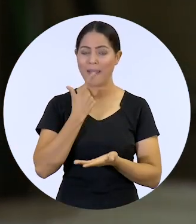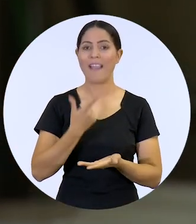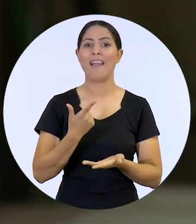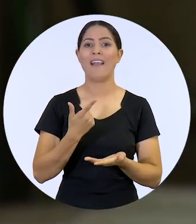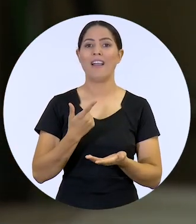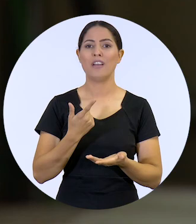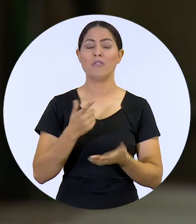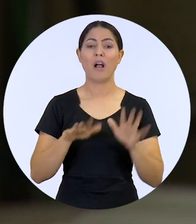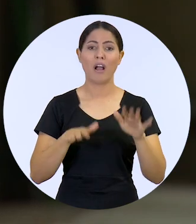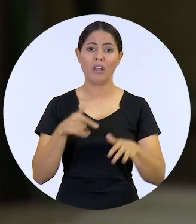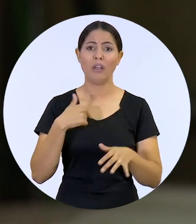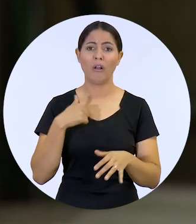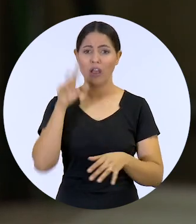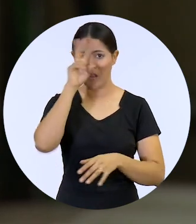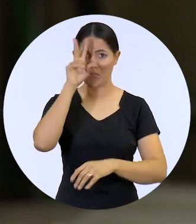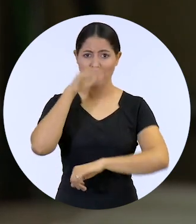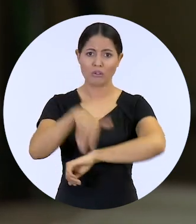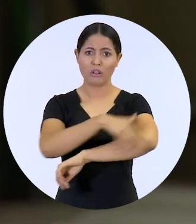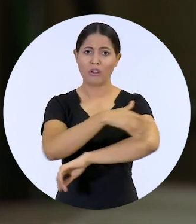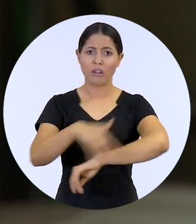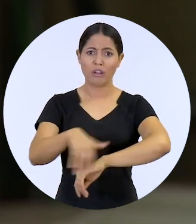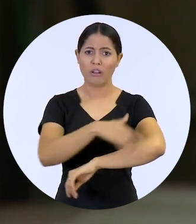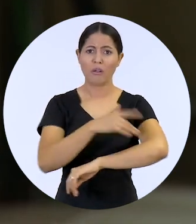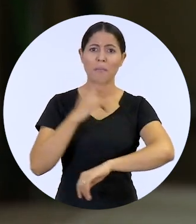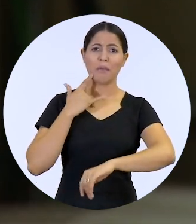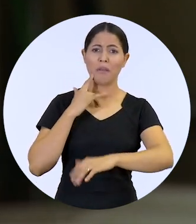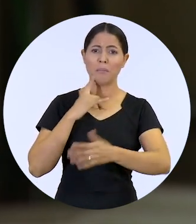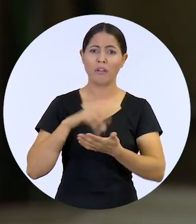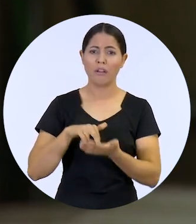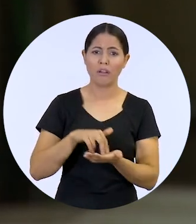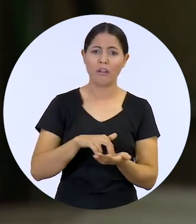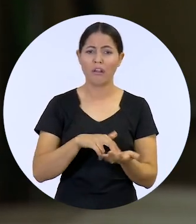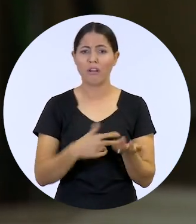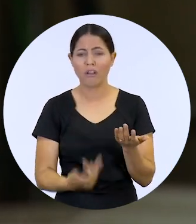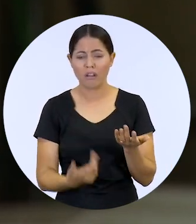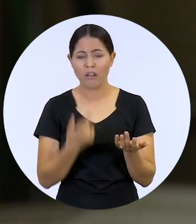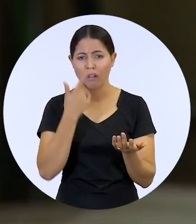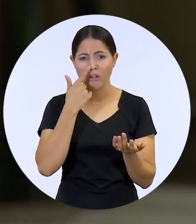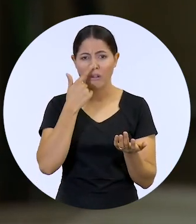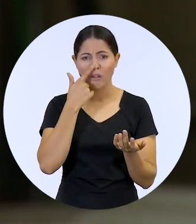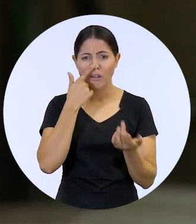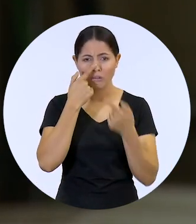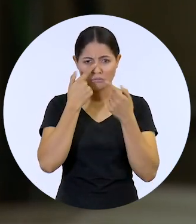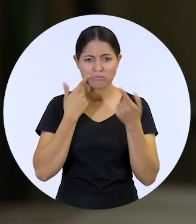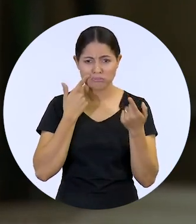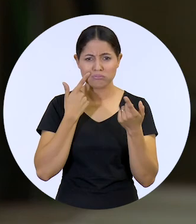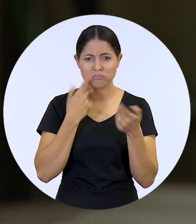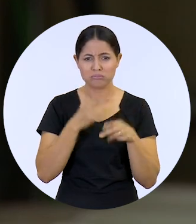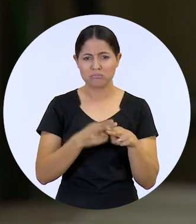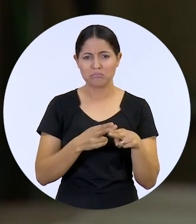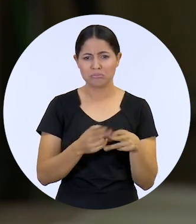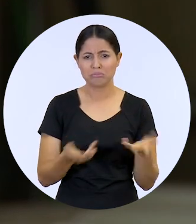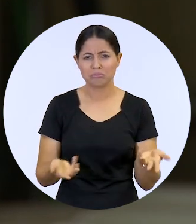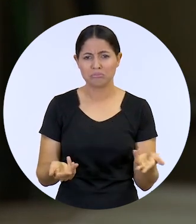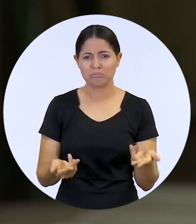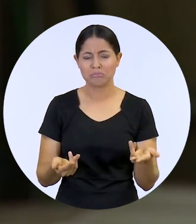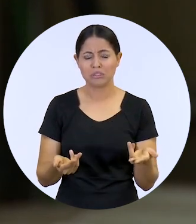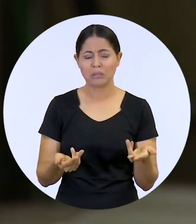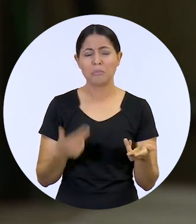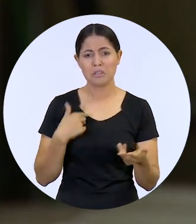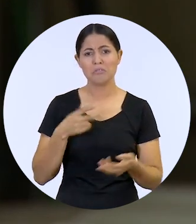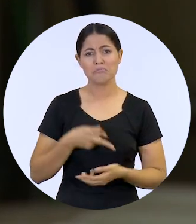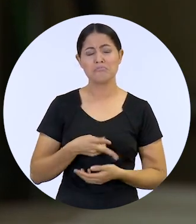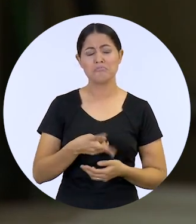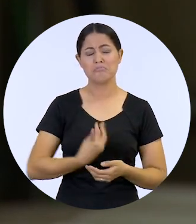porque eu estava caindo muito na rua. A derradeira vez que eu caí, rasguei o nariz, ó.